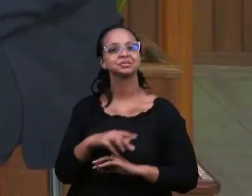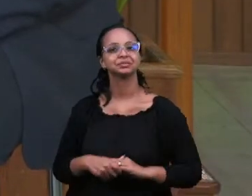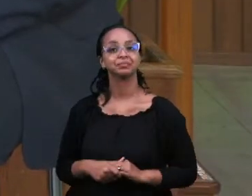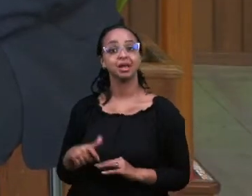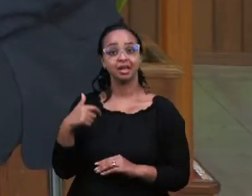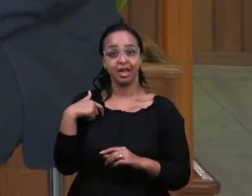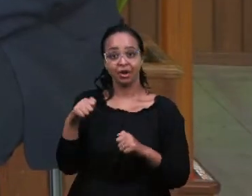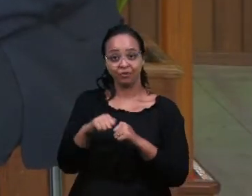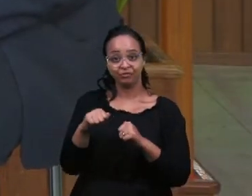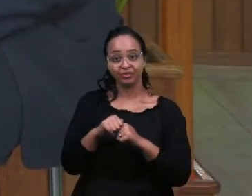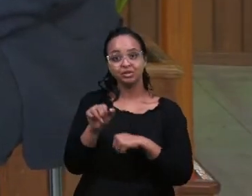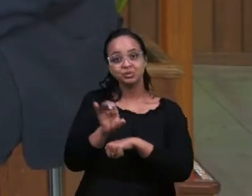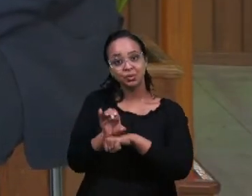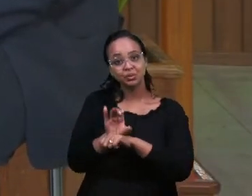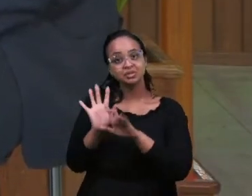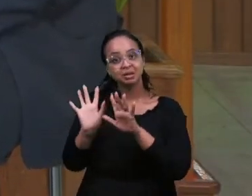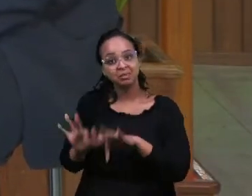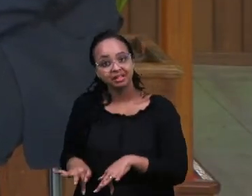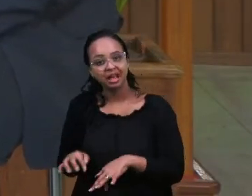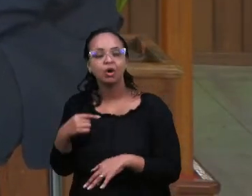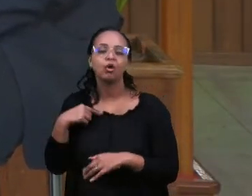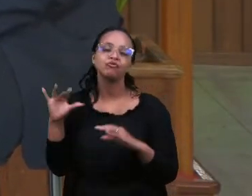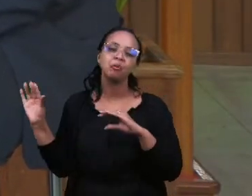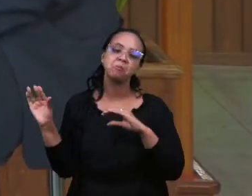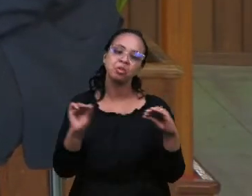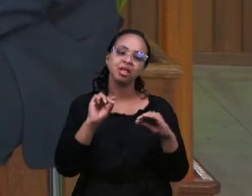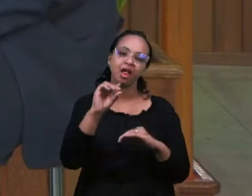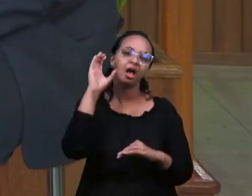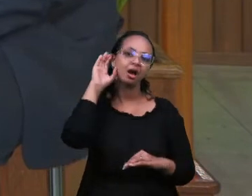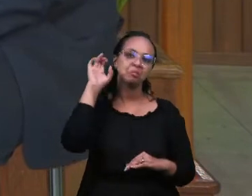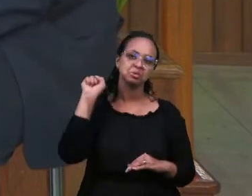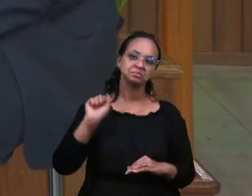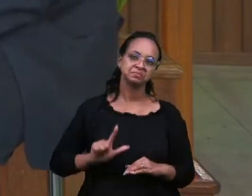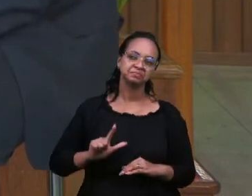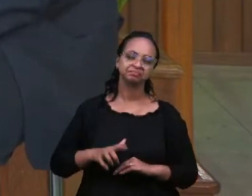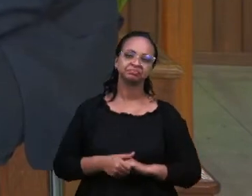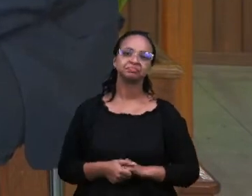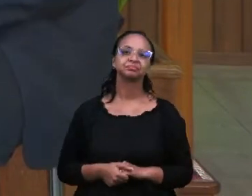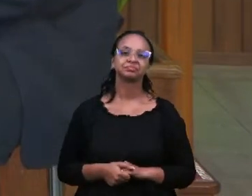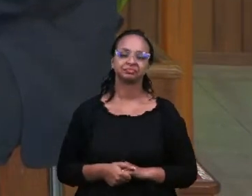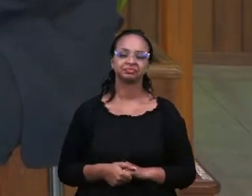curso, terminei e agora estou indo para Campo Grande, Mato Grosso do Sul. Saulo,